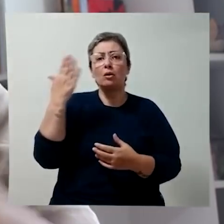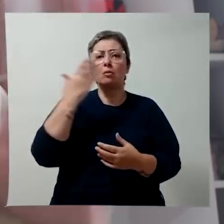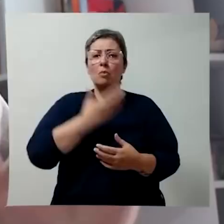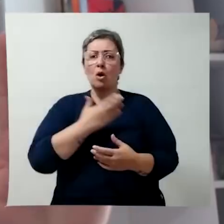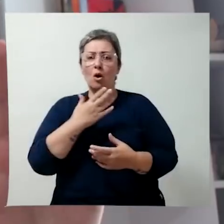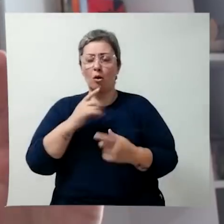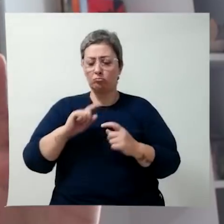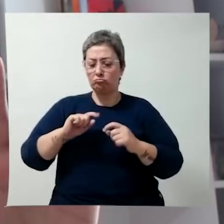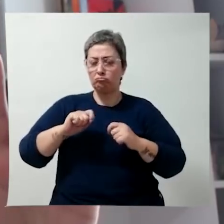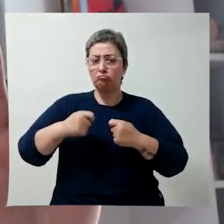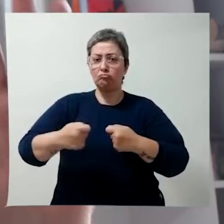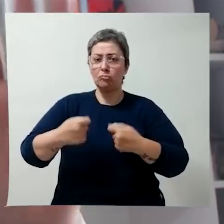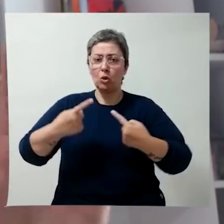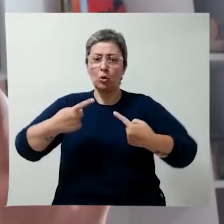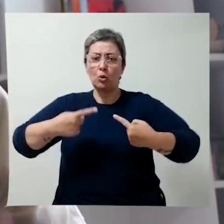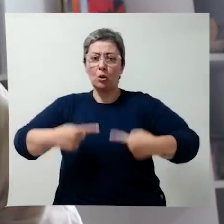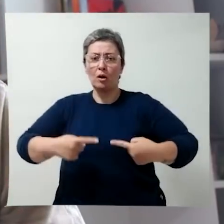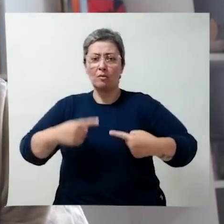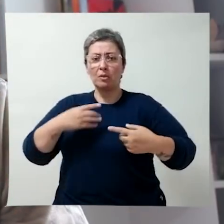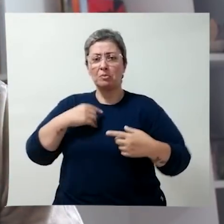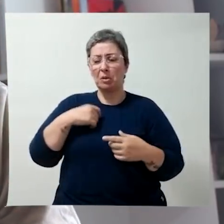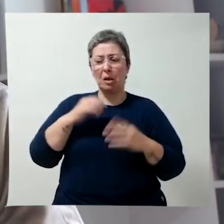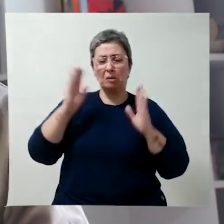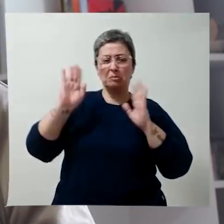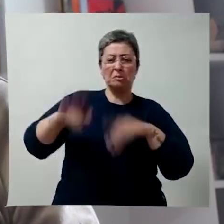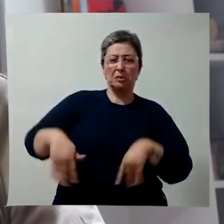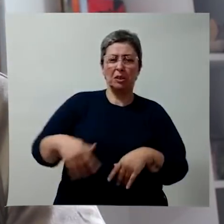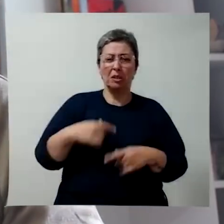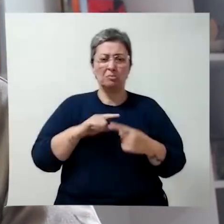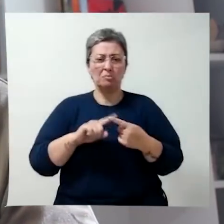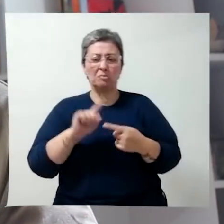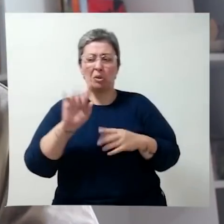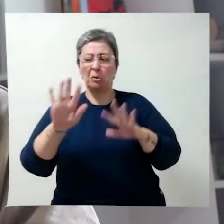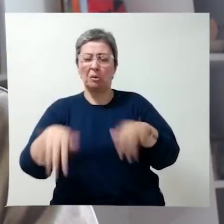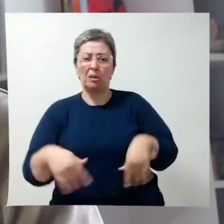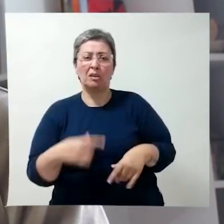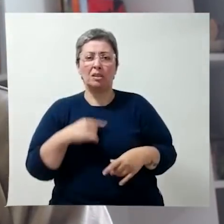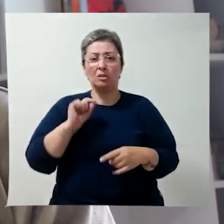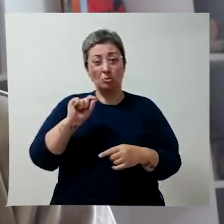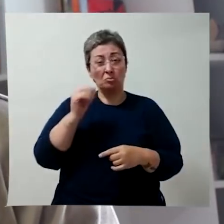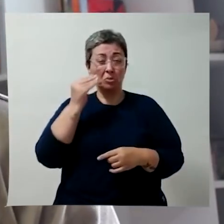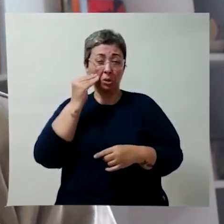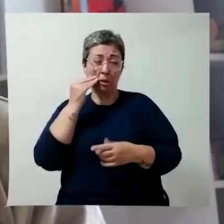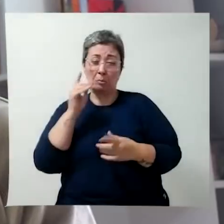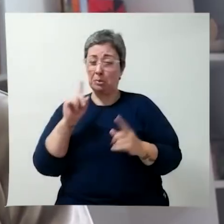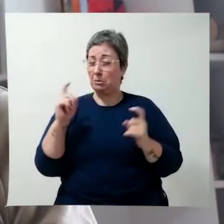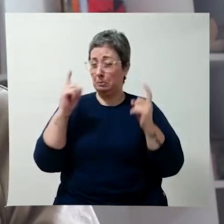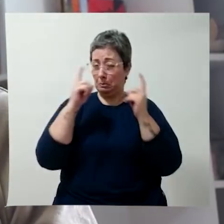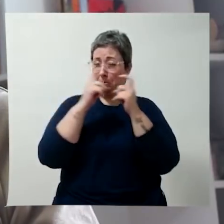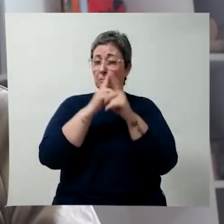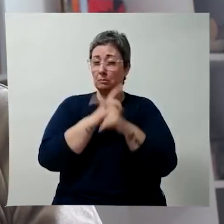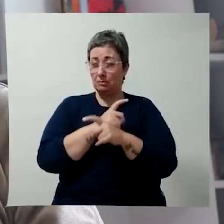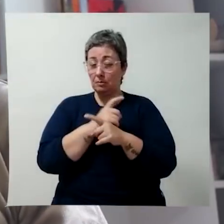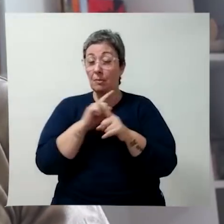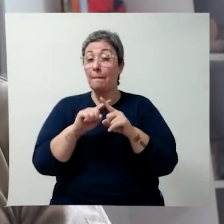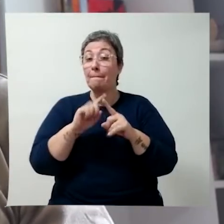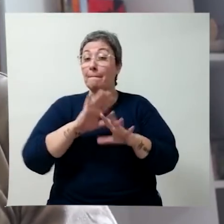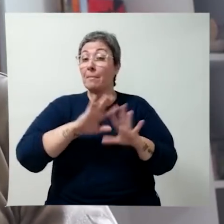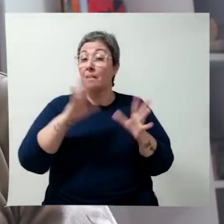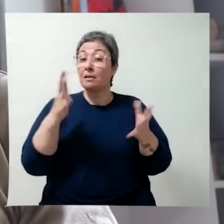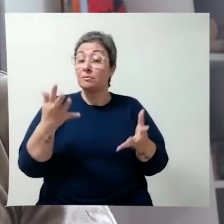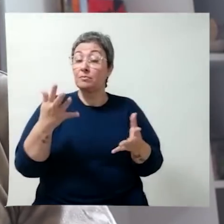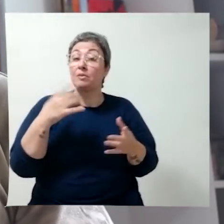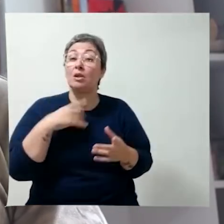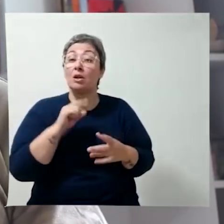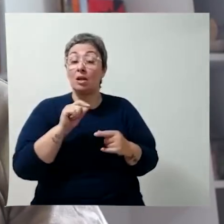Alguns desistiam logo de cara, outros ainda tentavam, mas não conseguiam, porque eram desafios muito difíceis.